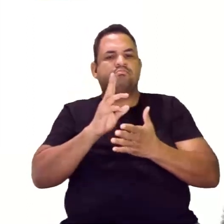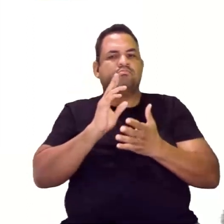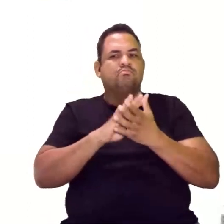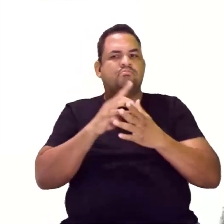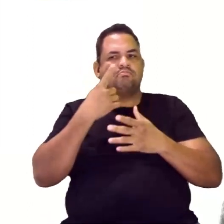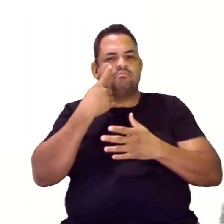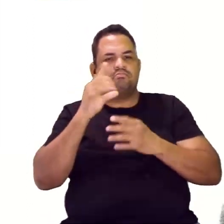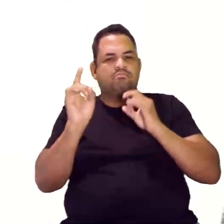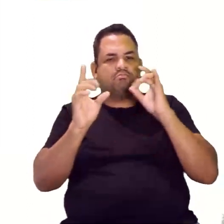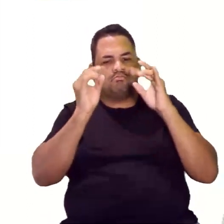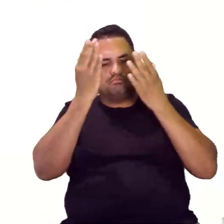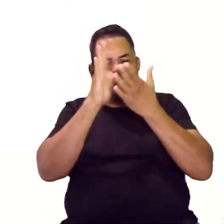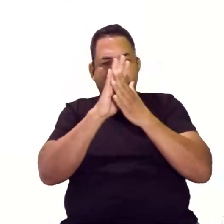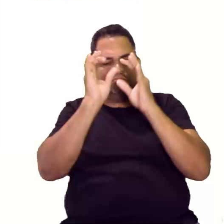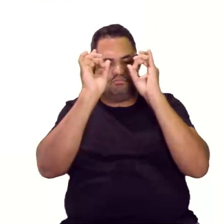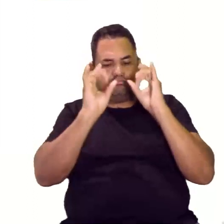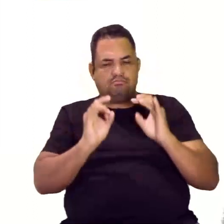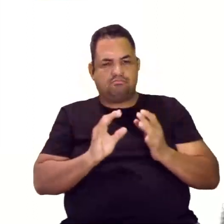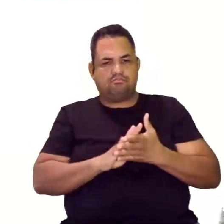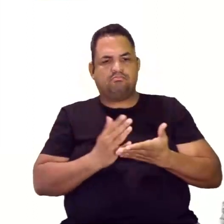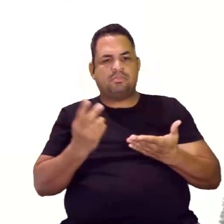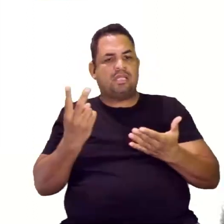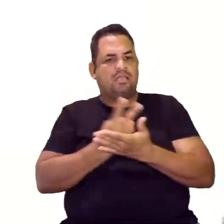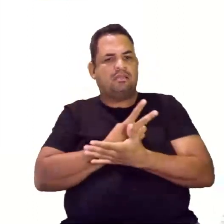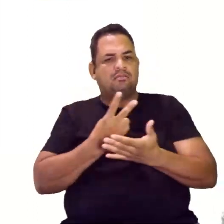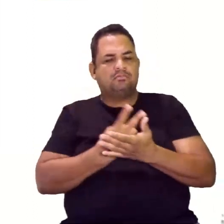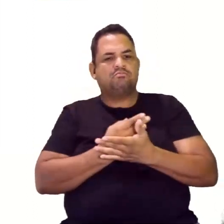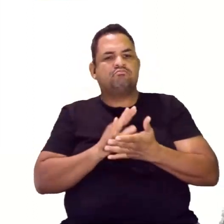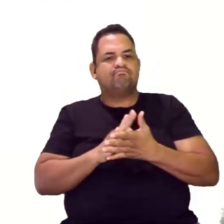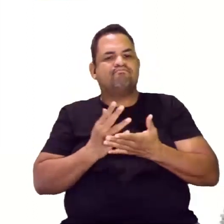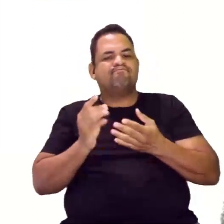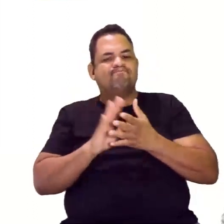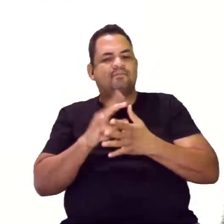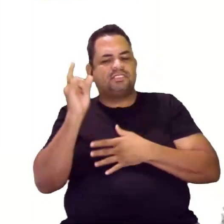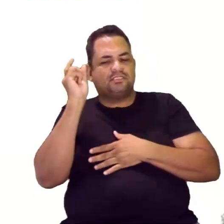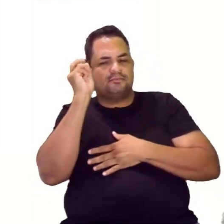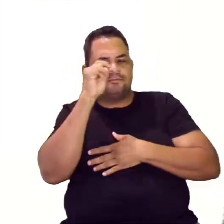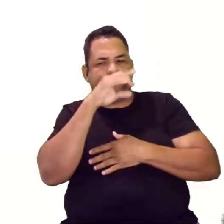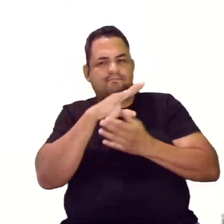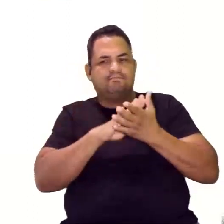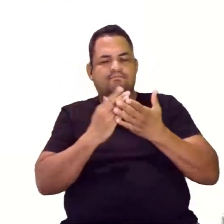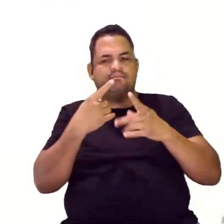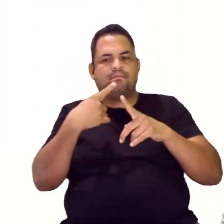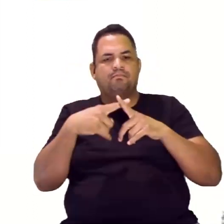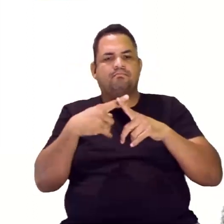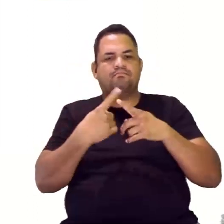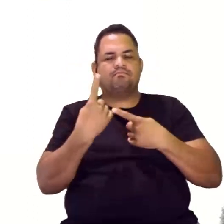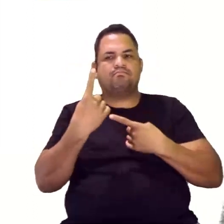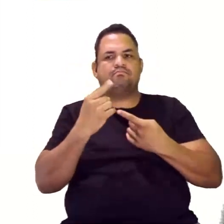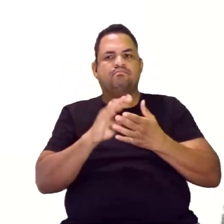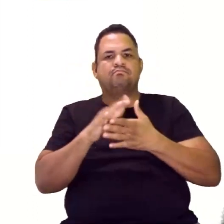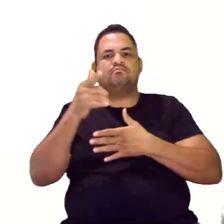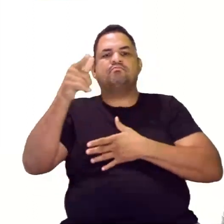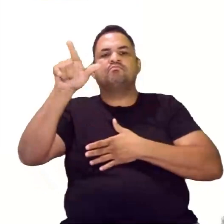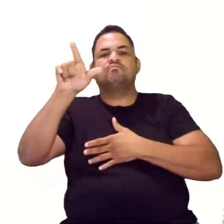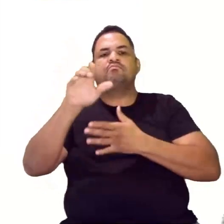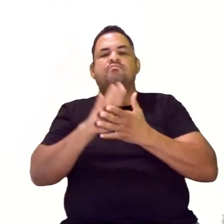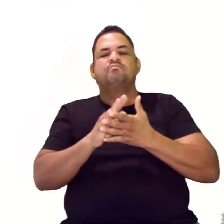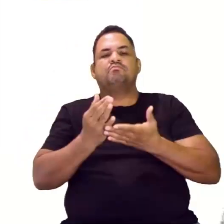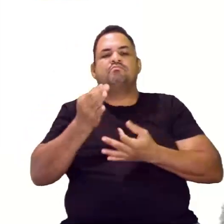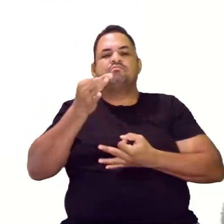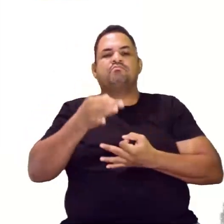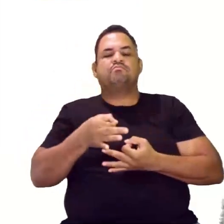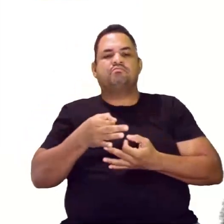vendo direitinho cada item, né? Nesse caso de incorreto, é um pouquinho delicado, porque se uma é incorreta, todas as demais